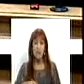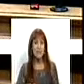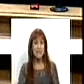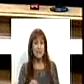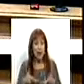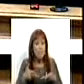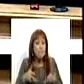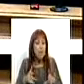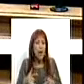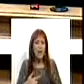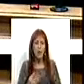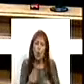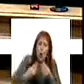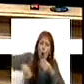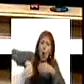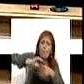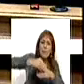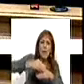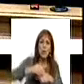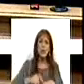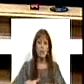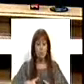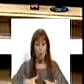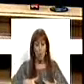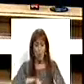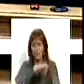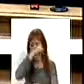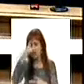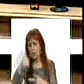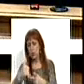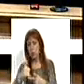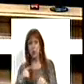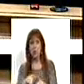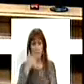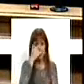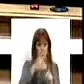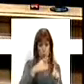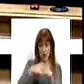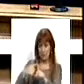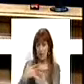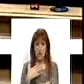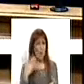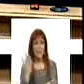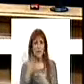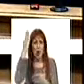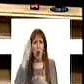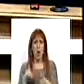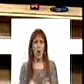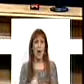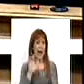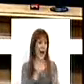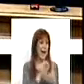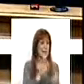tidas como método complementar de procriação, segundo, que os beneficiários não se restringam apenas